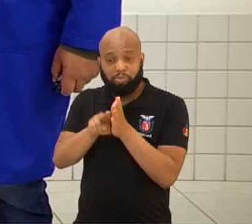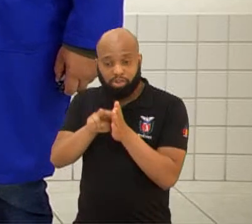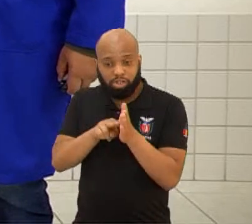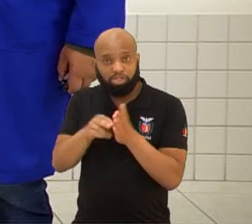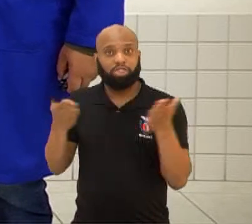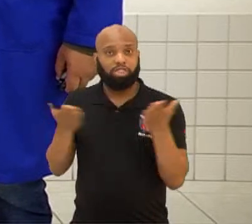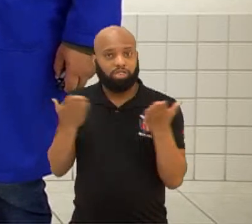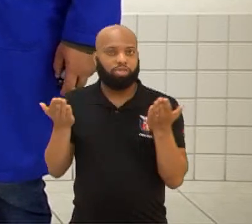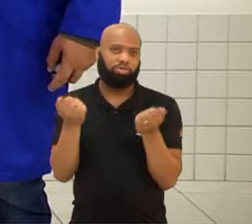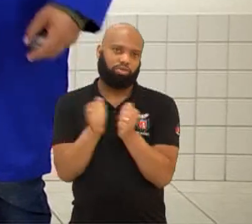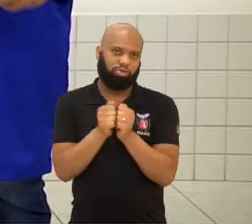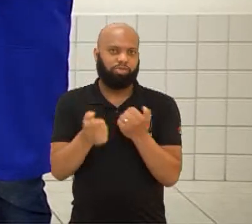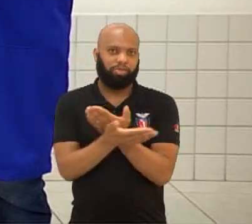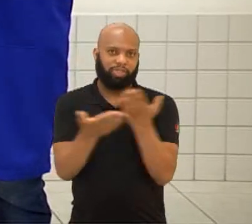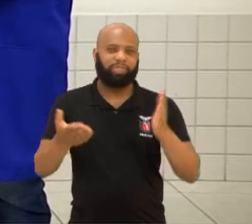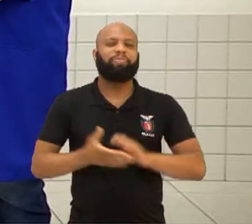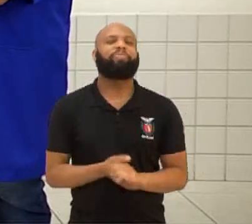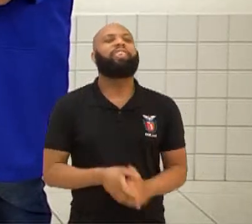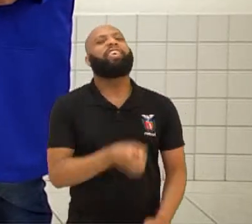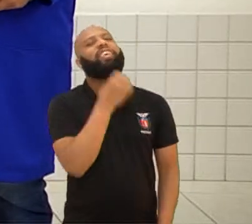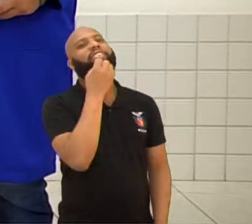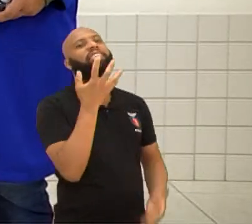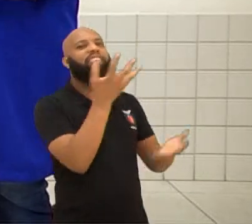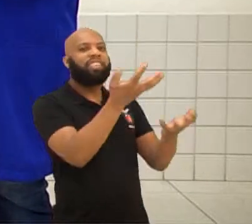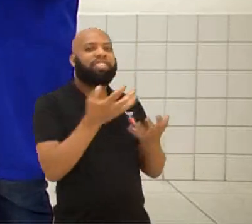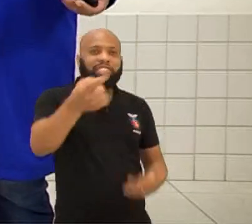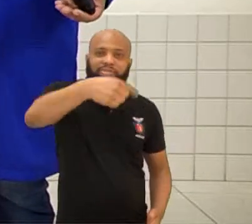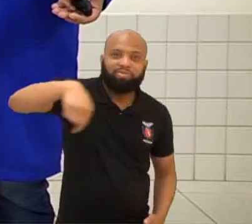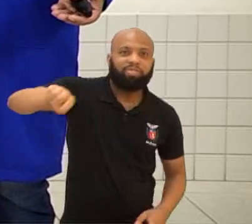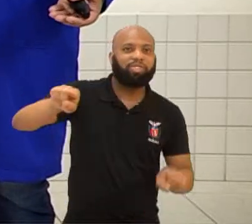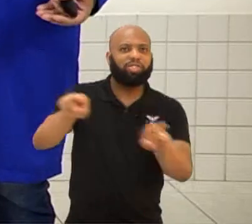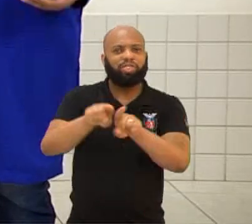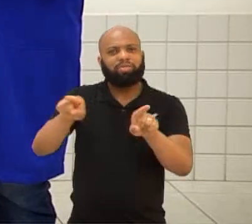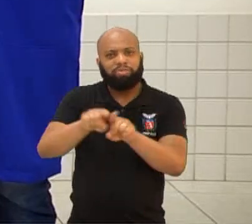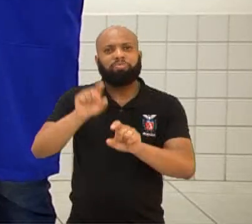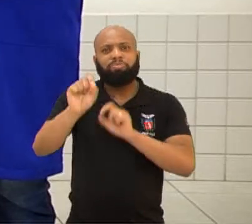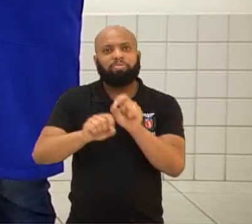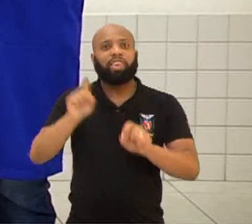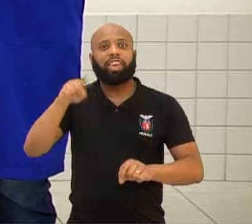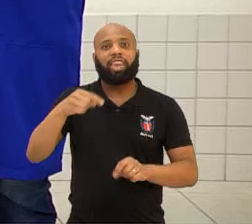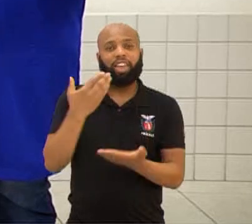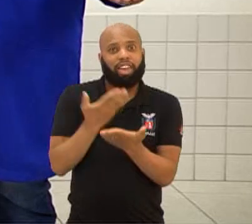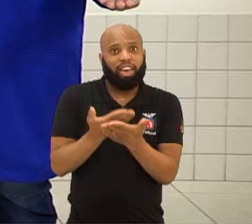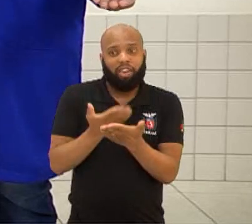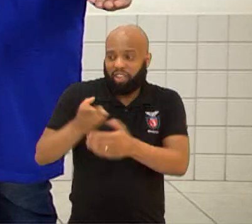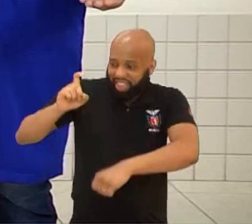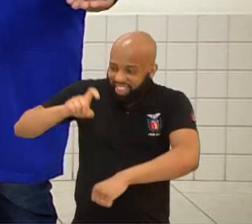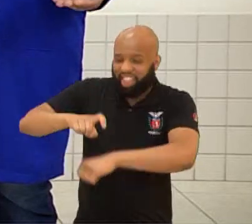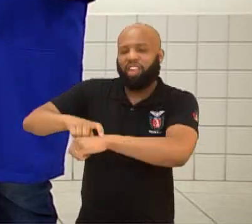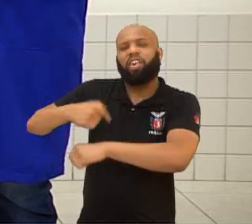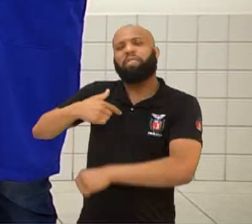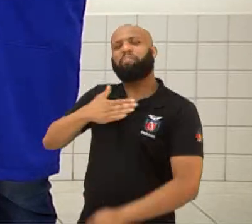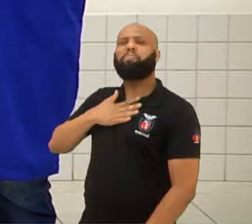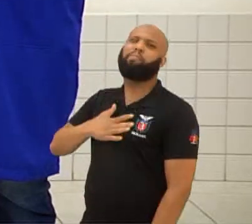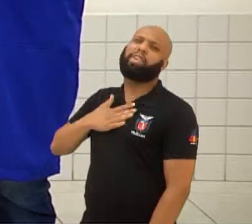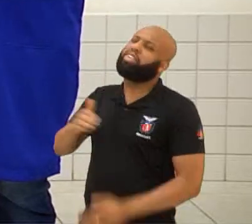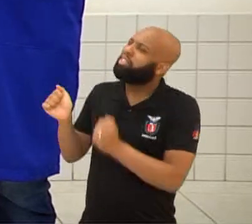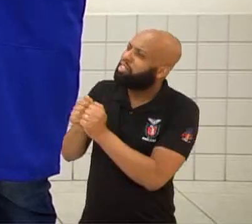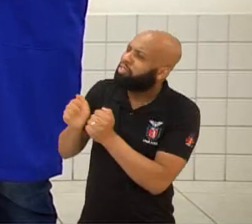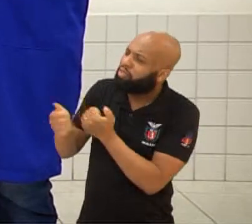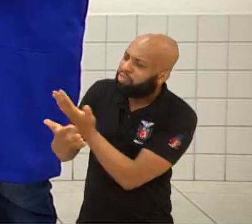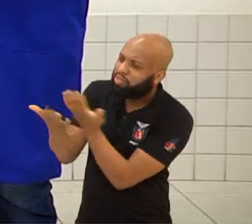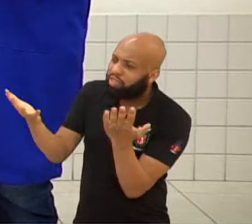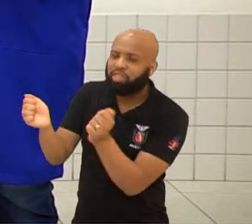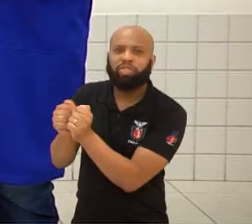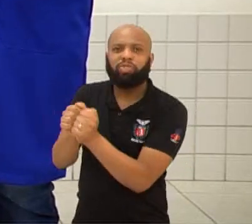com vocês ali. Tá? Sejam muito bem-vindos, pessoal, a mais uma aula ao vivo. Eu tenho um imenso prazer de estar aqui com vocês, participando